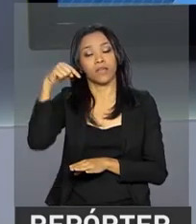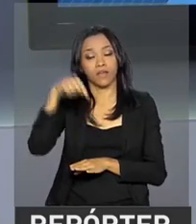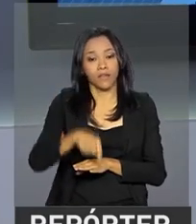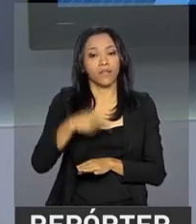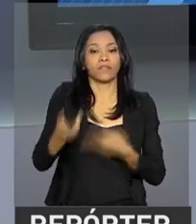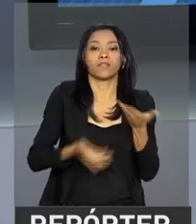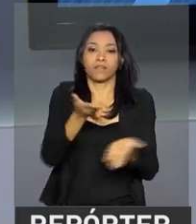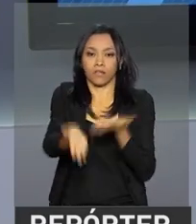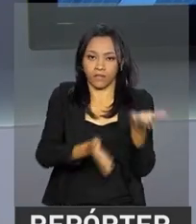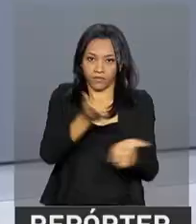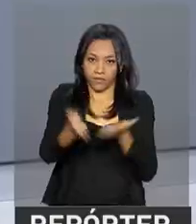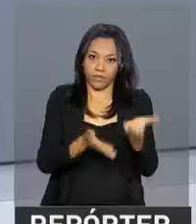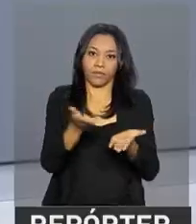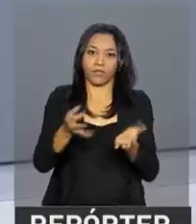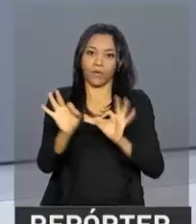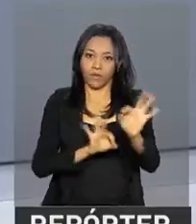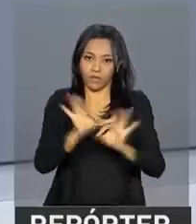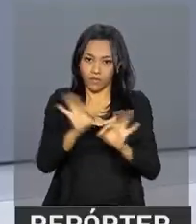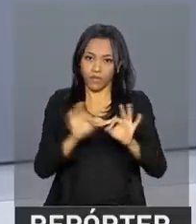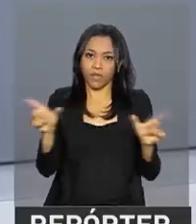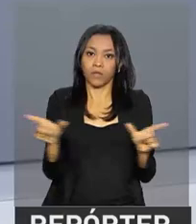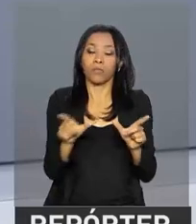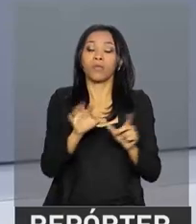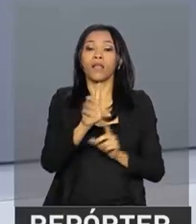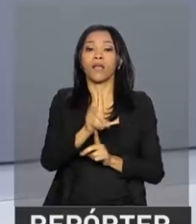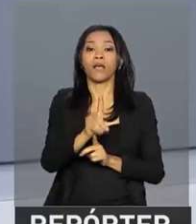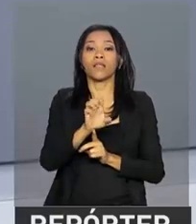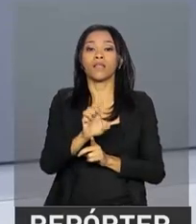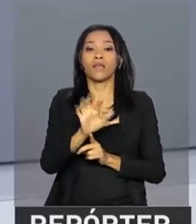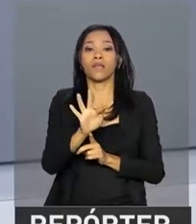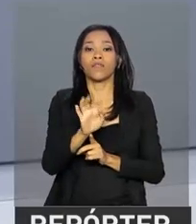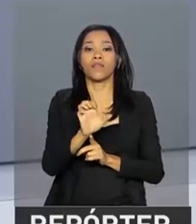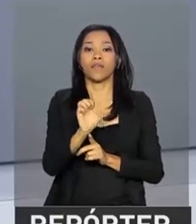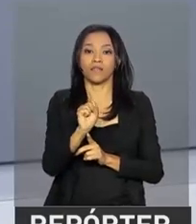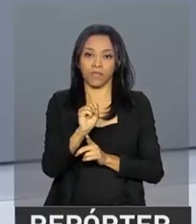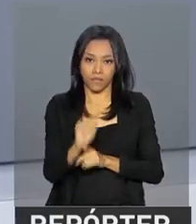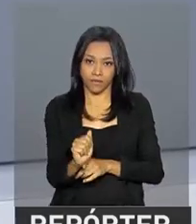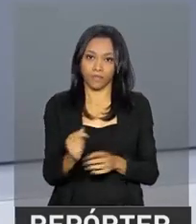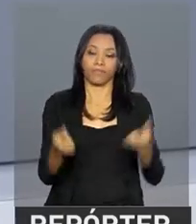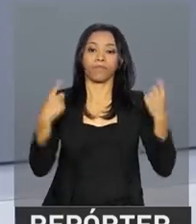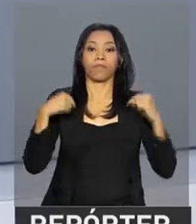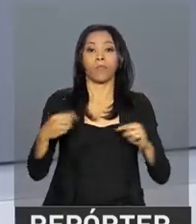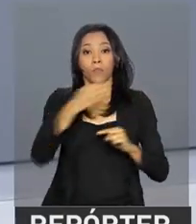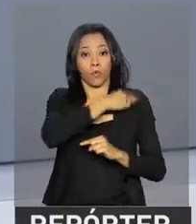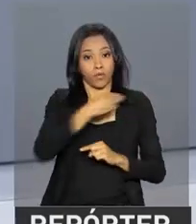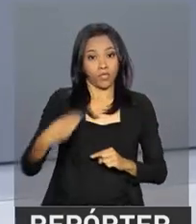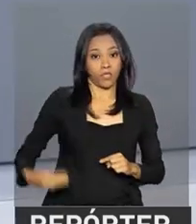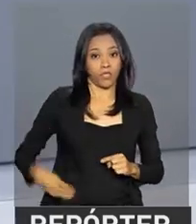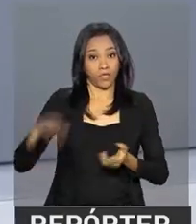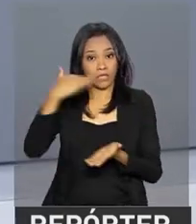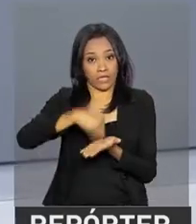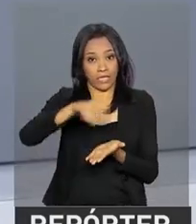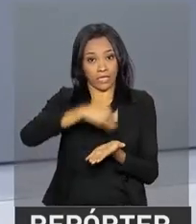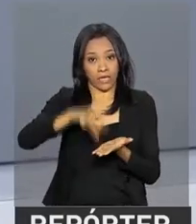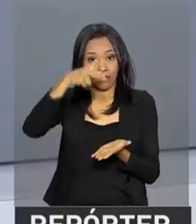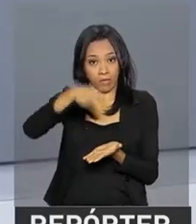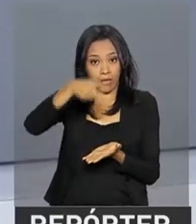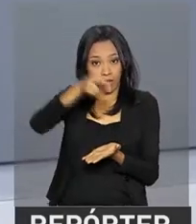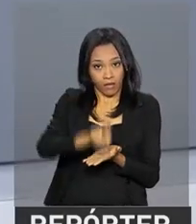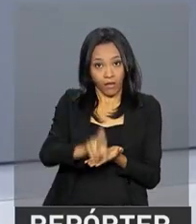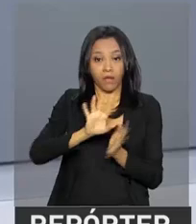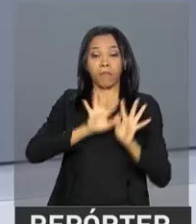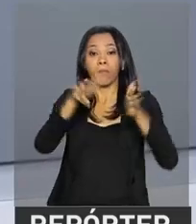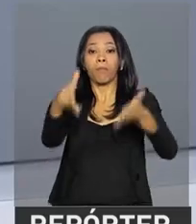Defesa Civil Nacional. O ministro-chefe da Secretaria-Geral da Presidência da República, Moreira Franco, participou em São Paulo